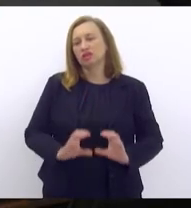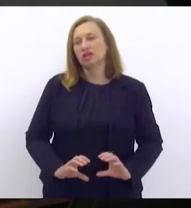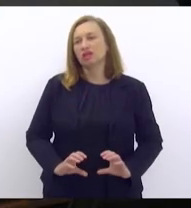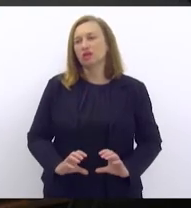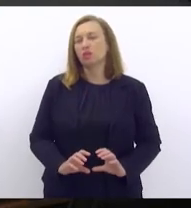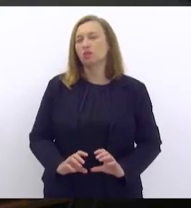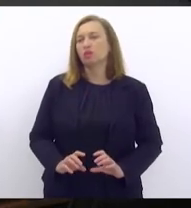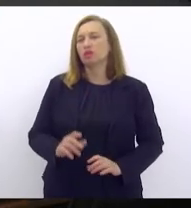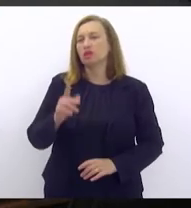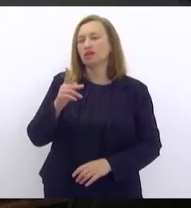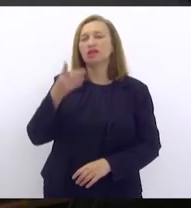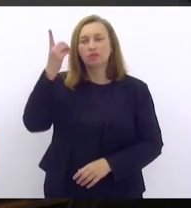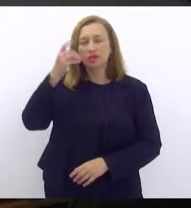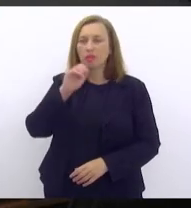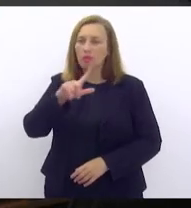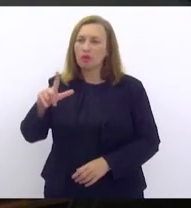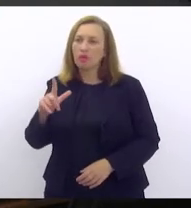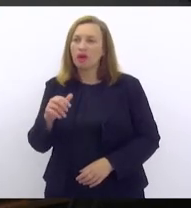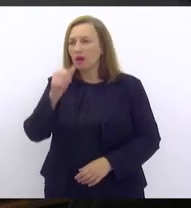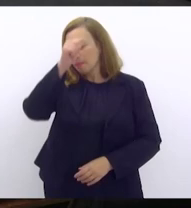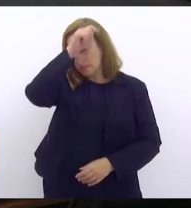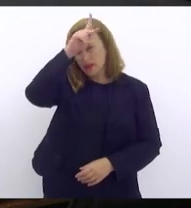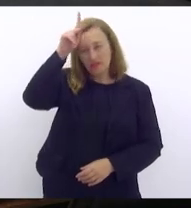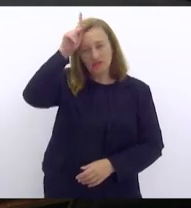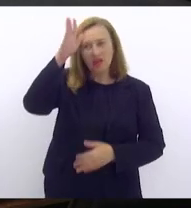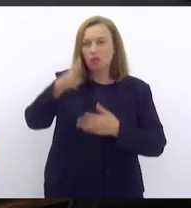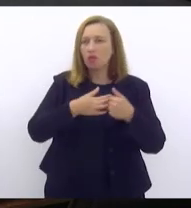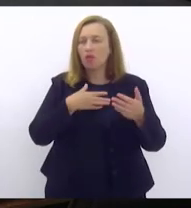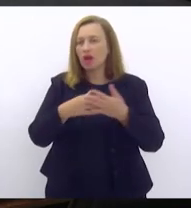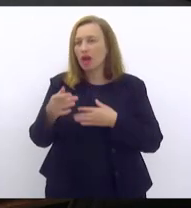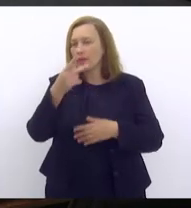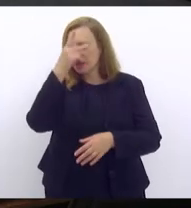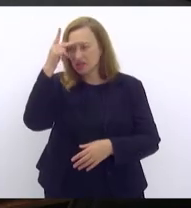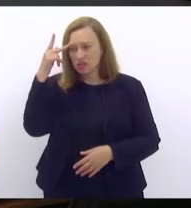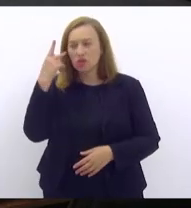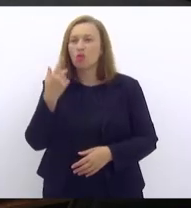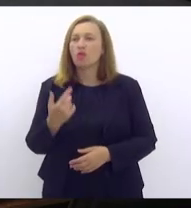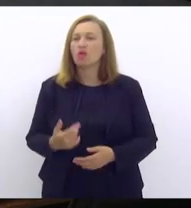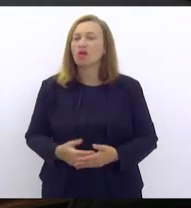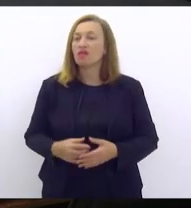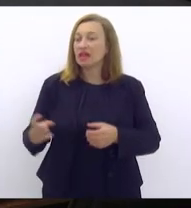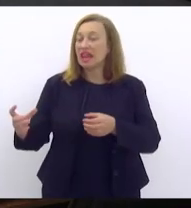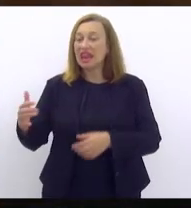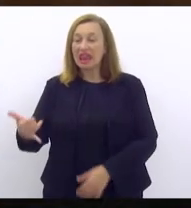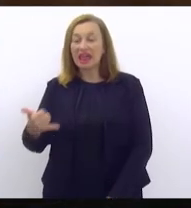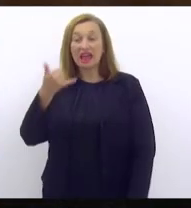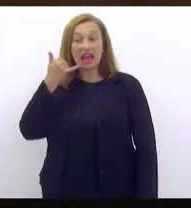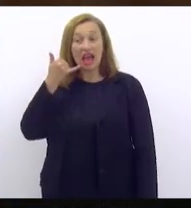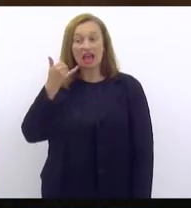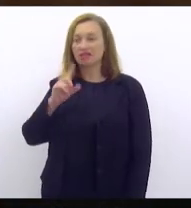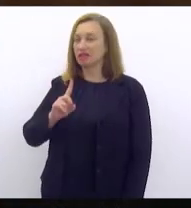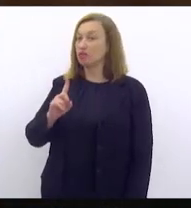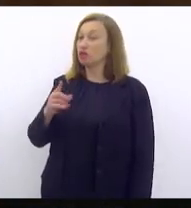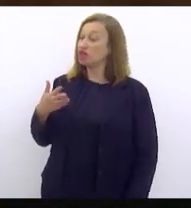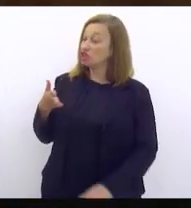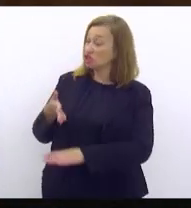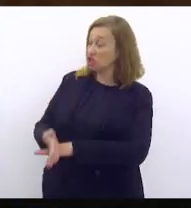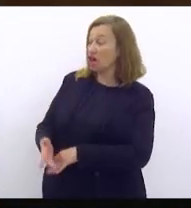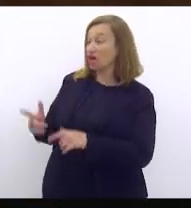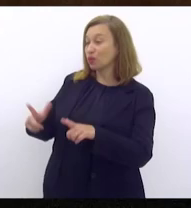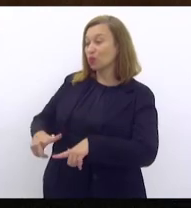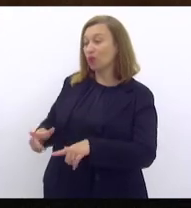adianta prefeito, preposto de prefeito, quem quer que seja, fazer ligaçãozinha, não. Que quando a gente chegar no lugar